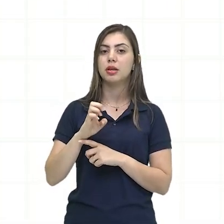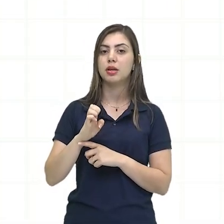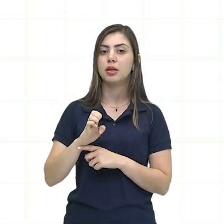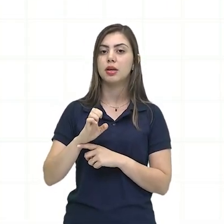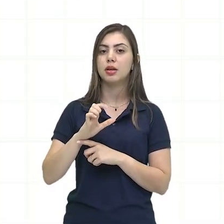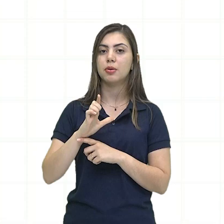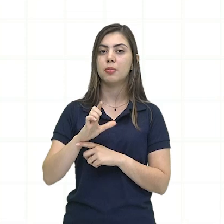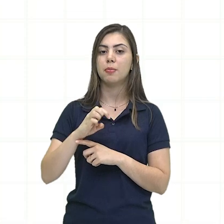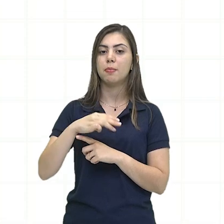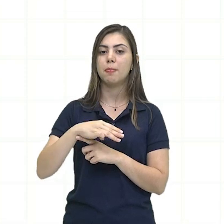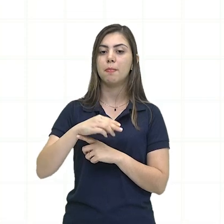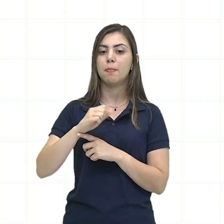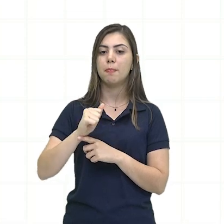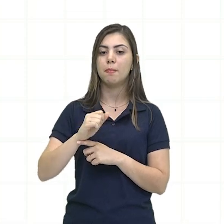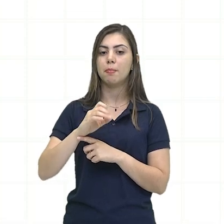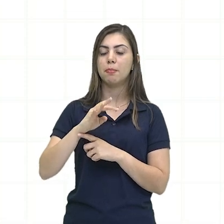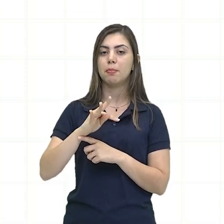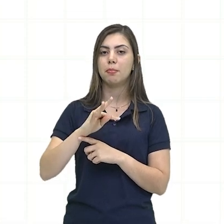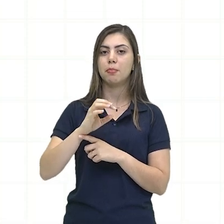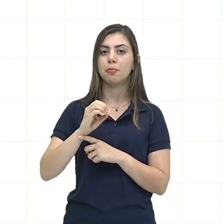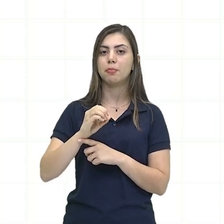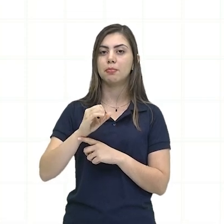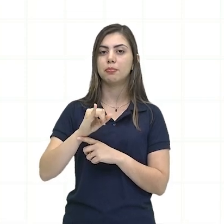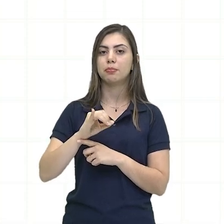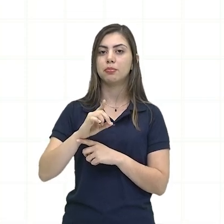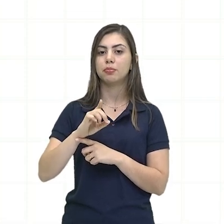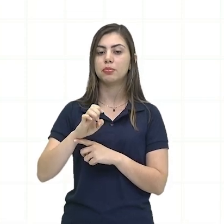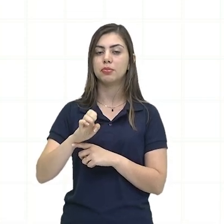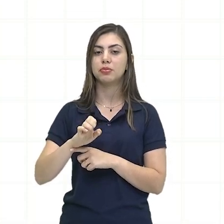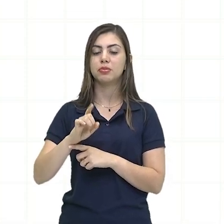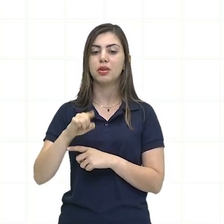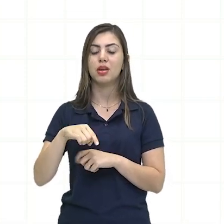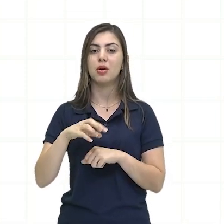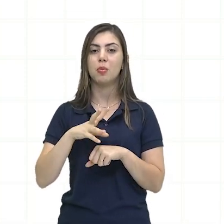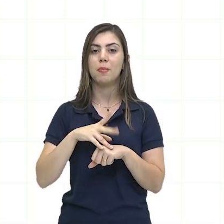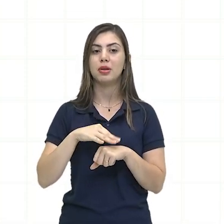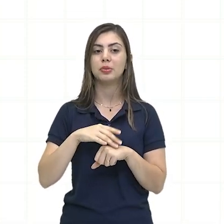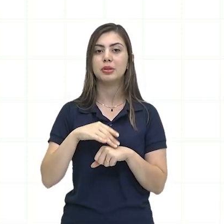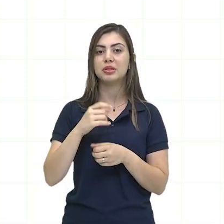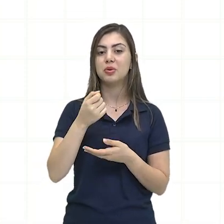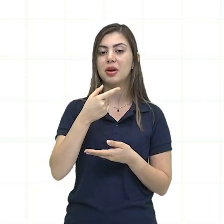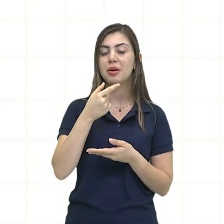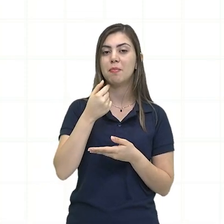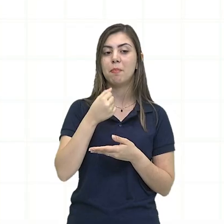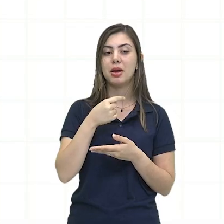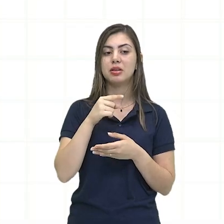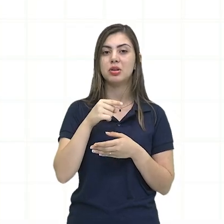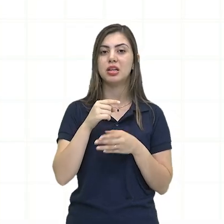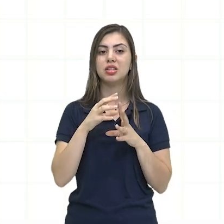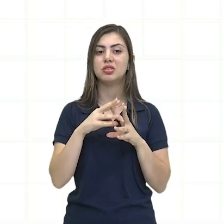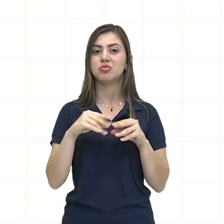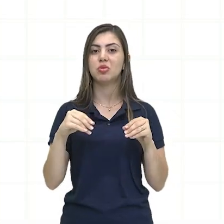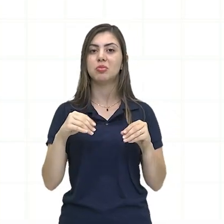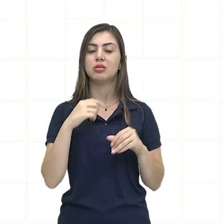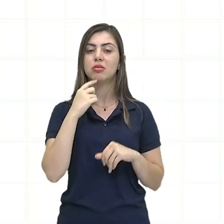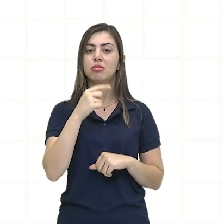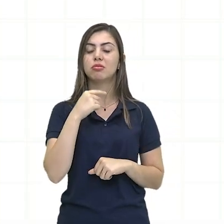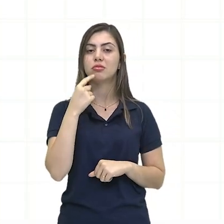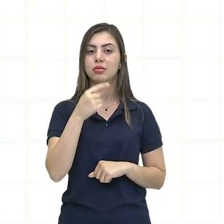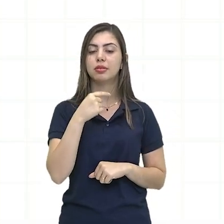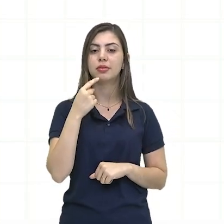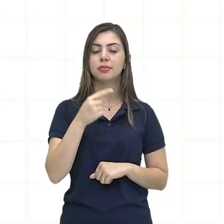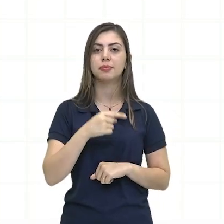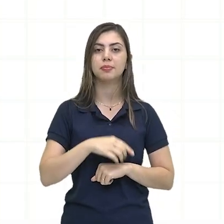artrite reumatoide é a doença autoimune. E essa doença autoimune, ela